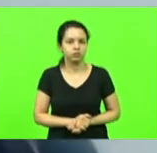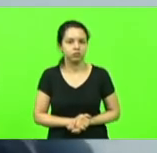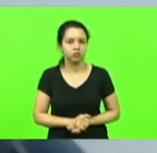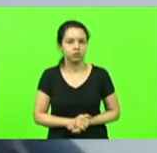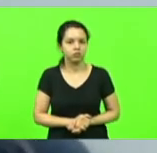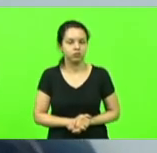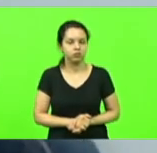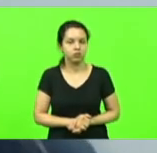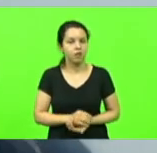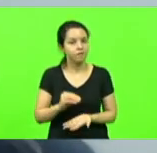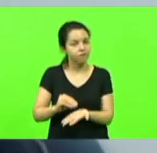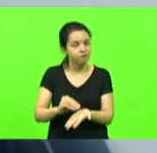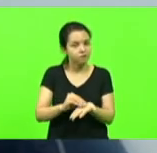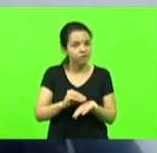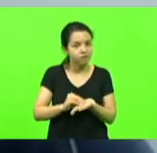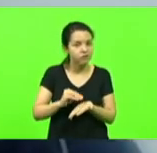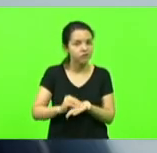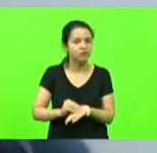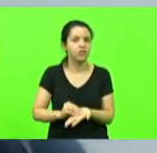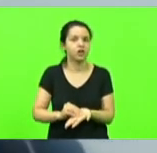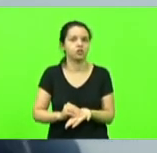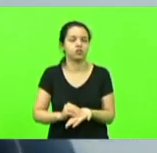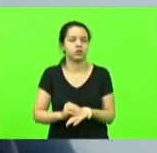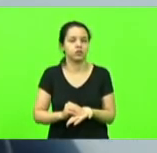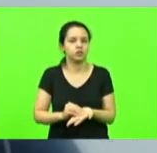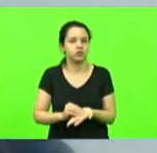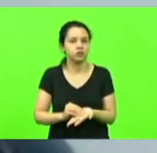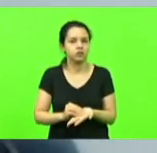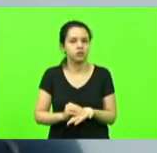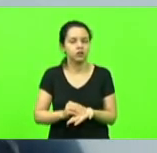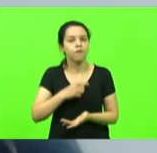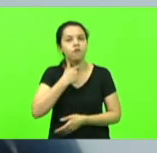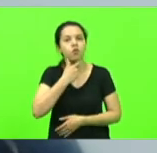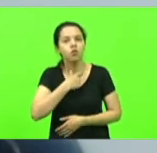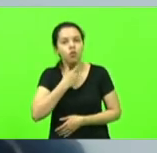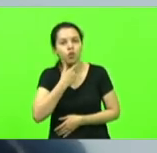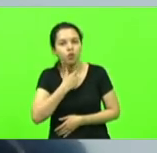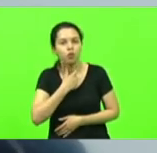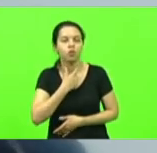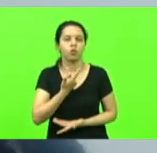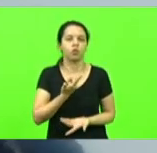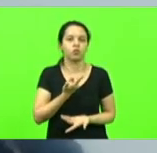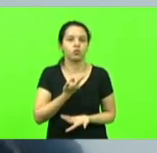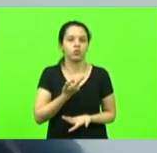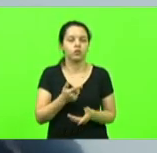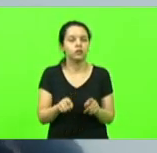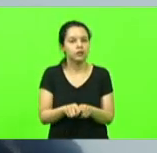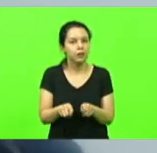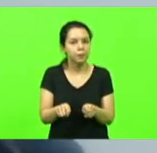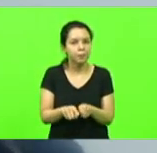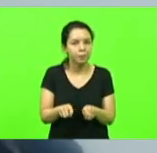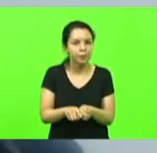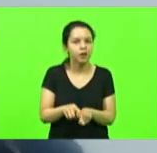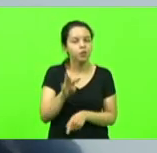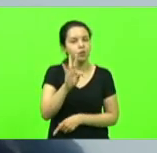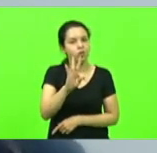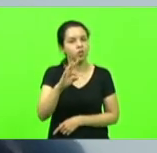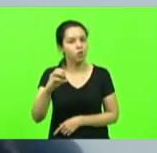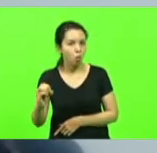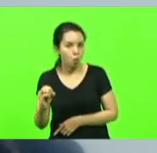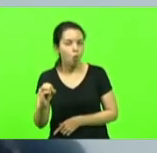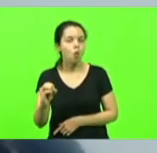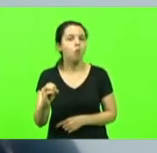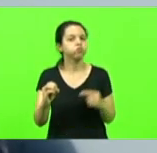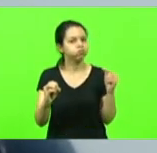da falta, né, digamos assim, tanto da fonoaudiologia, dos fonos, como dos terapeutas ocupacionais, que são